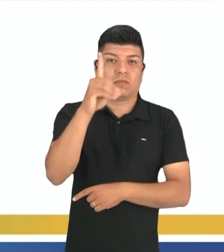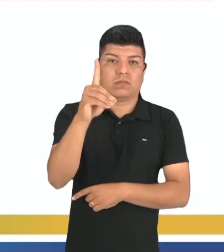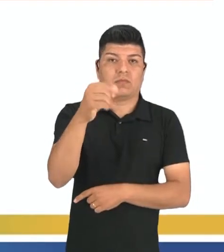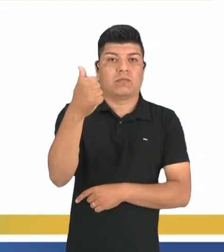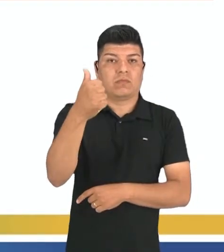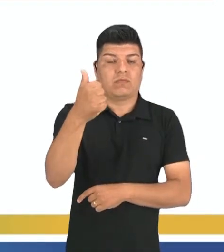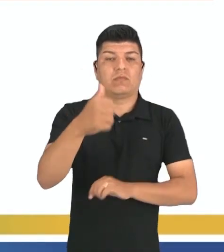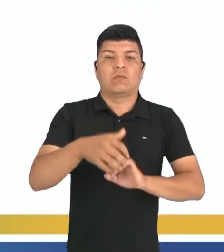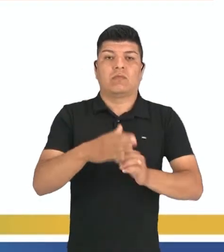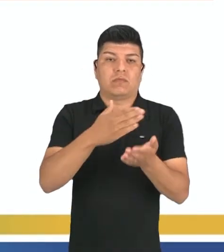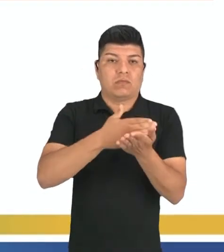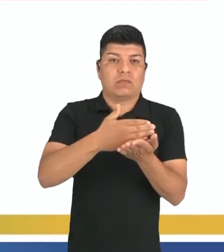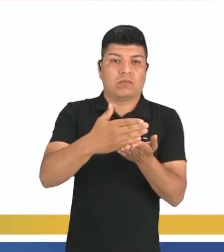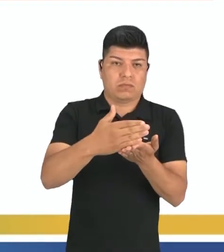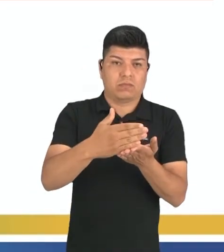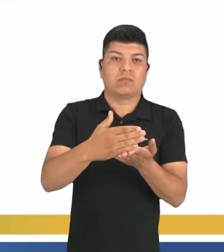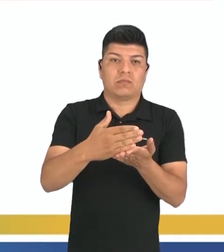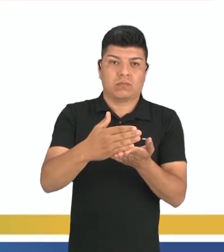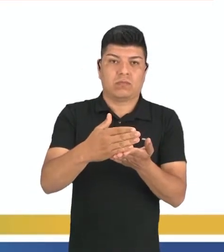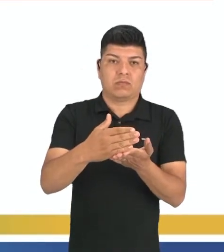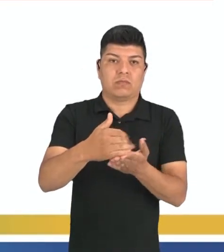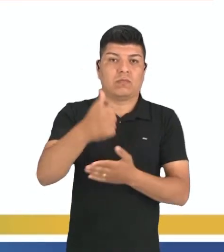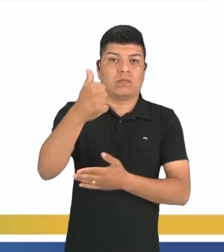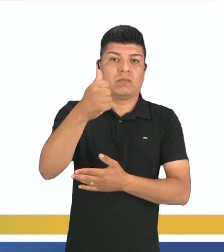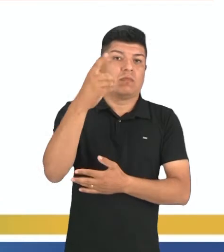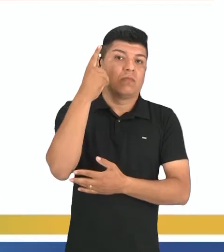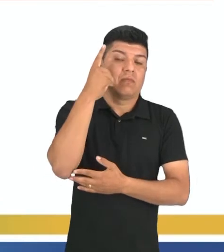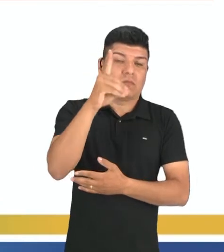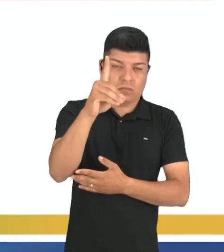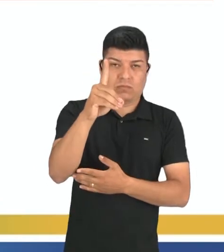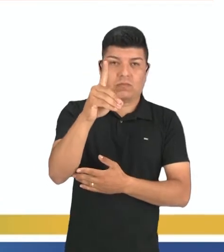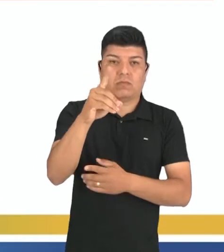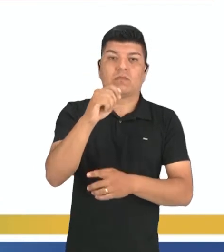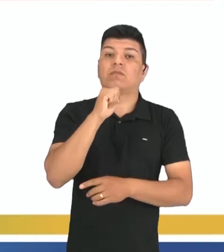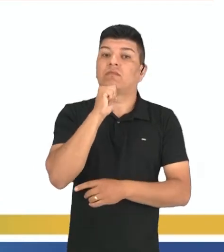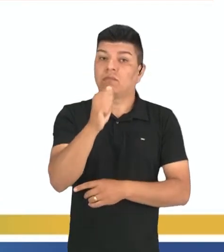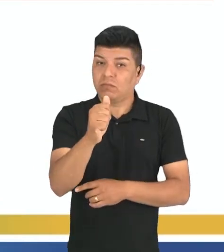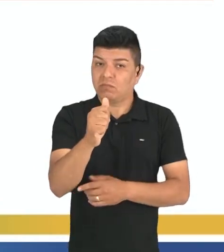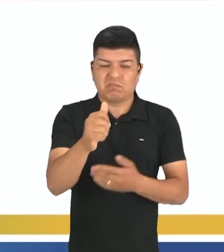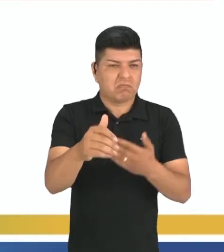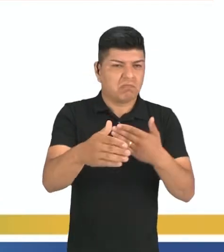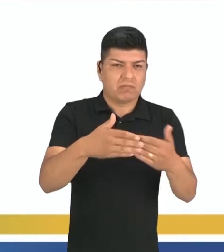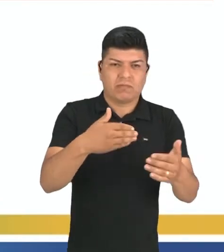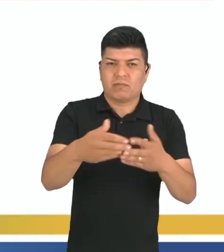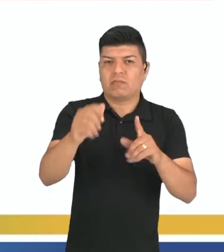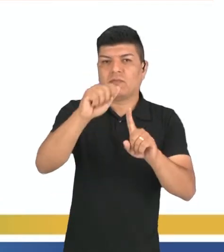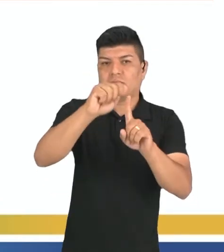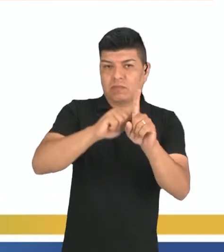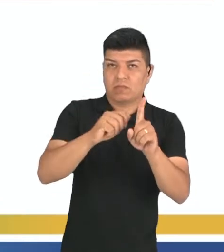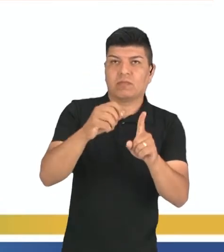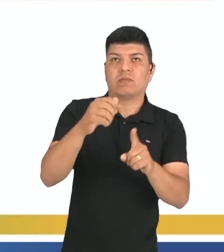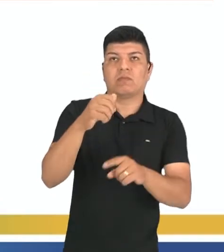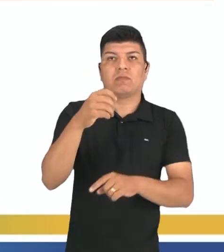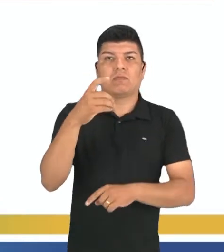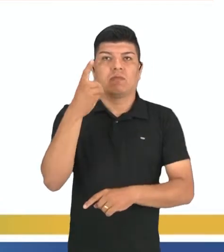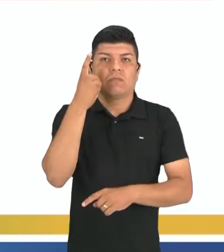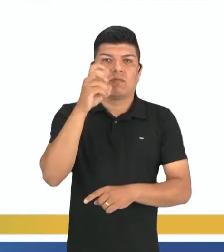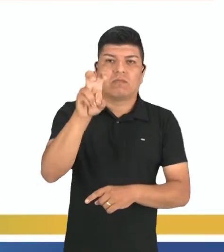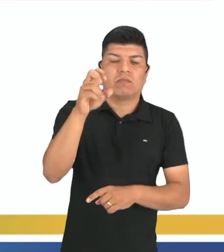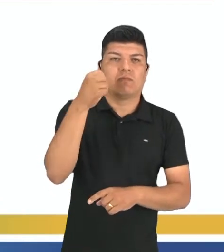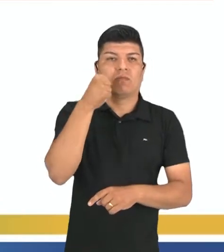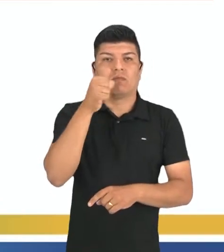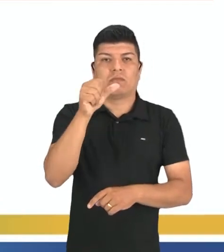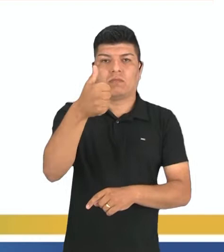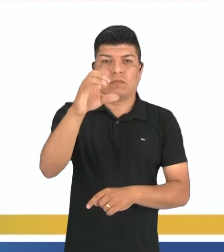vai começar no primeiro dia de menstruação. Isso pode ocorrer em qualquer dia do mês, pode ocorrer no dia 5, no dia 10, no dia